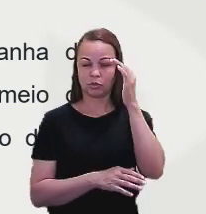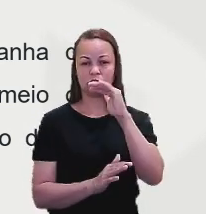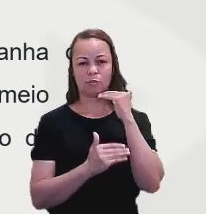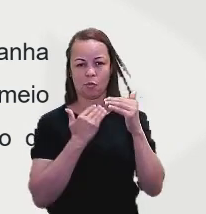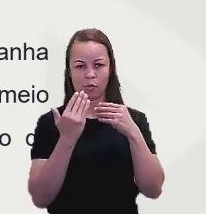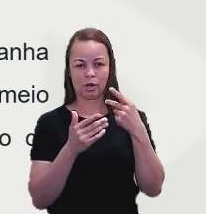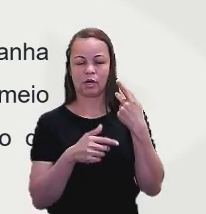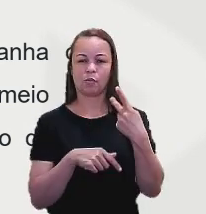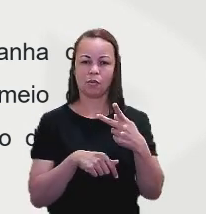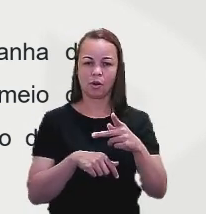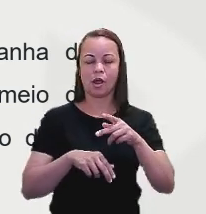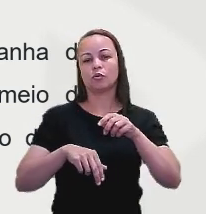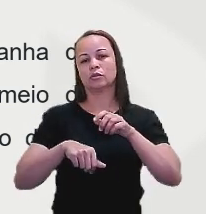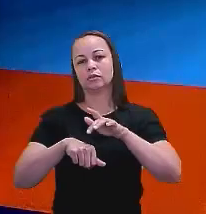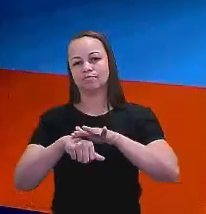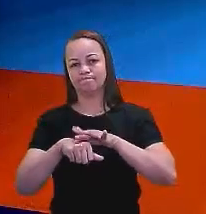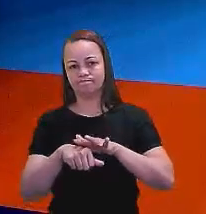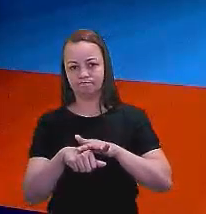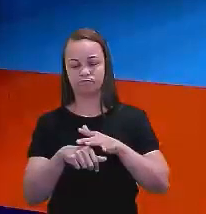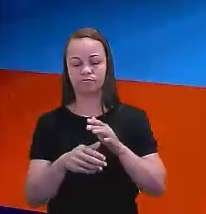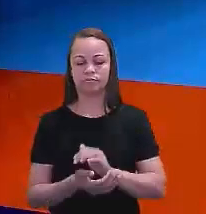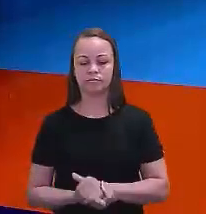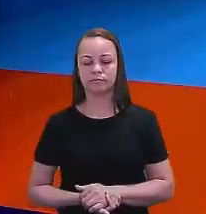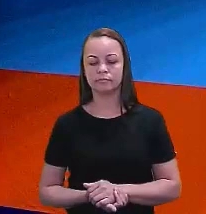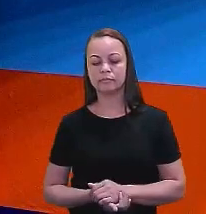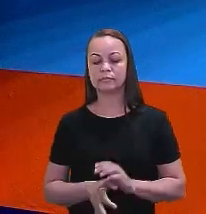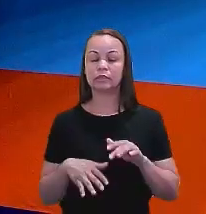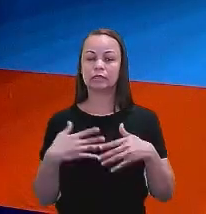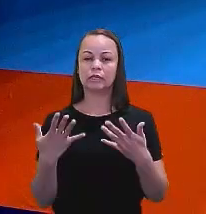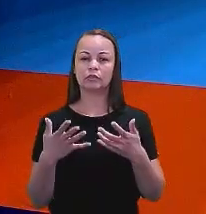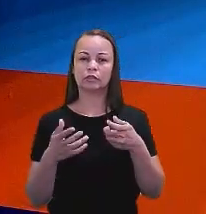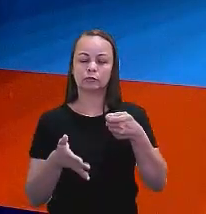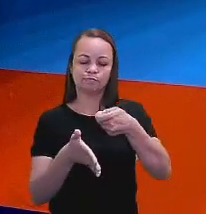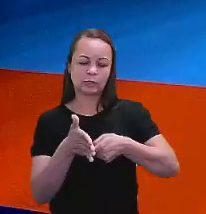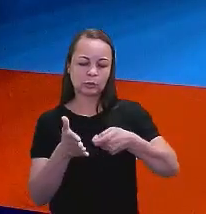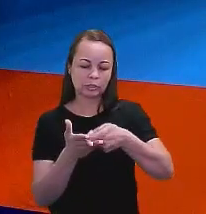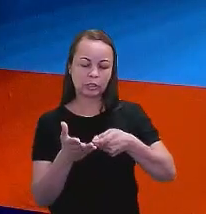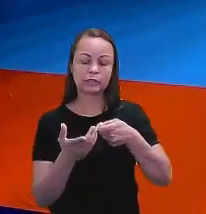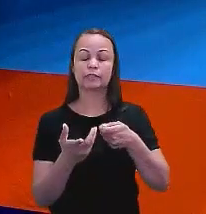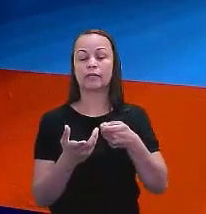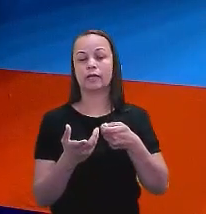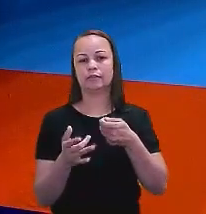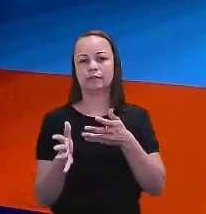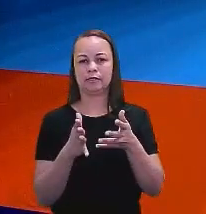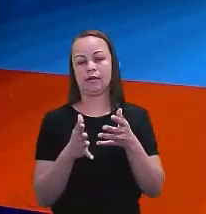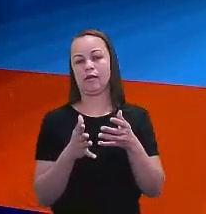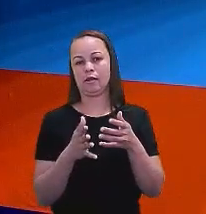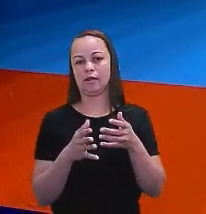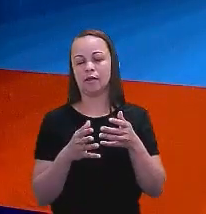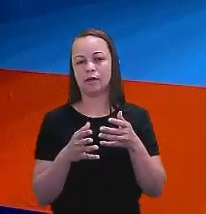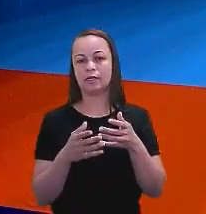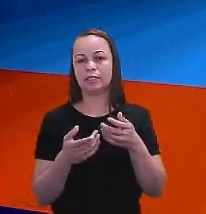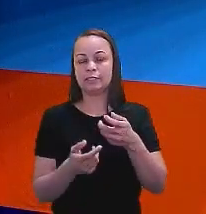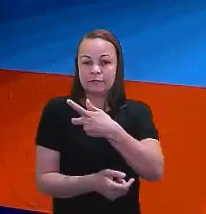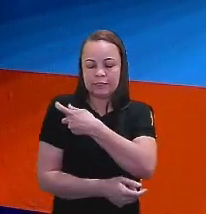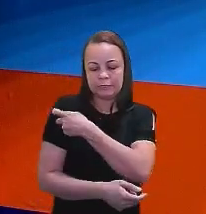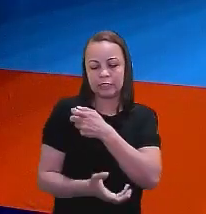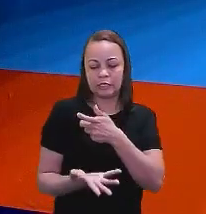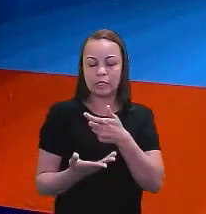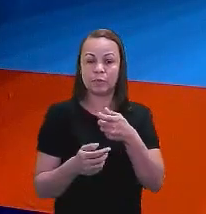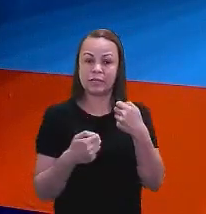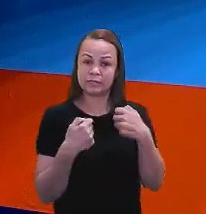Então, a questão não foi a implantação da vacina, mas a obrigatoriedade. Você ter que tomar a vacina à força.